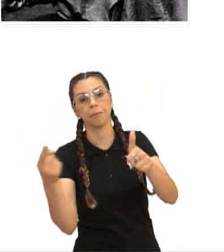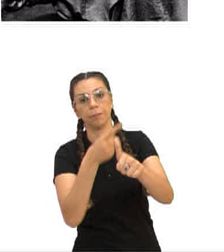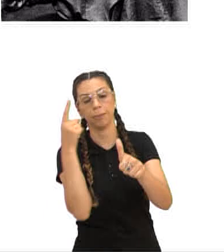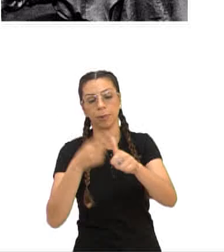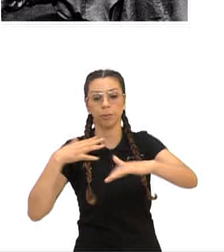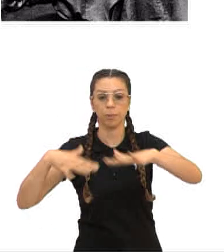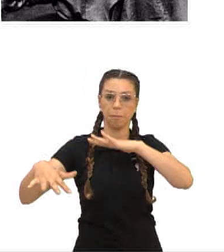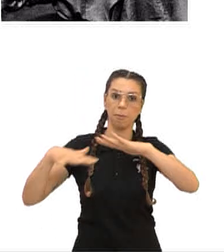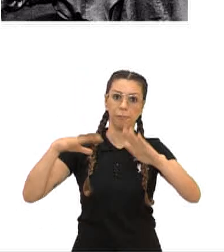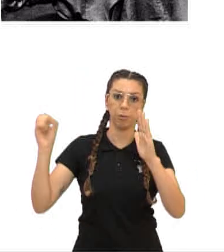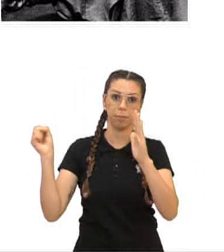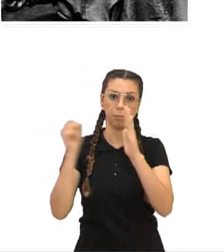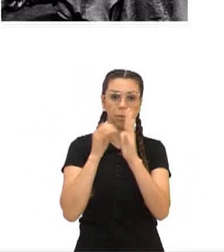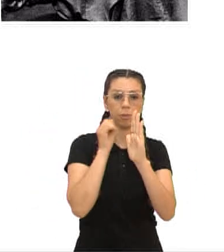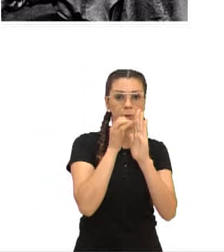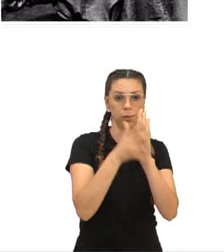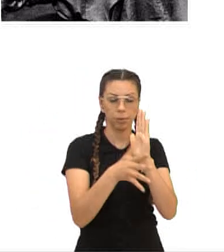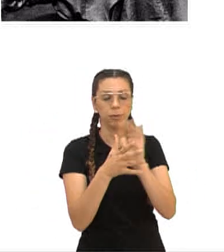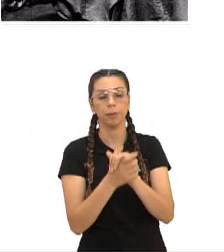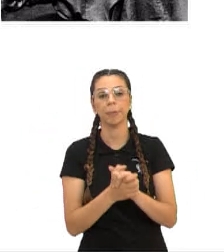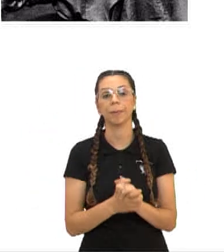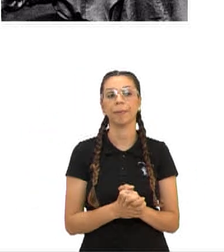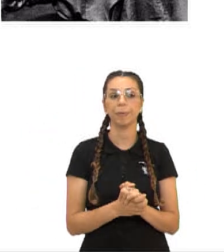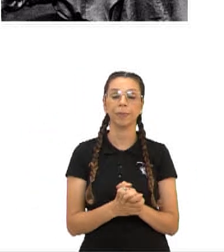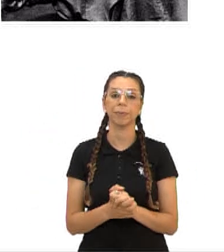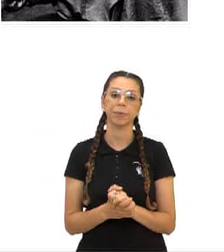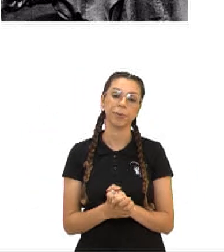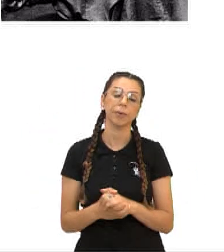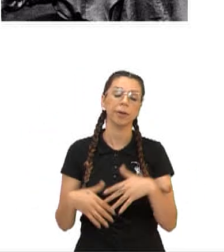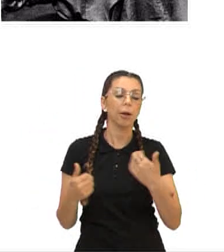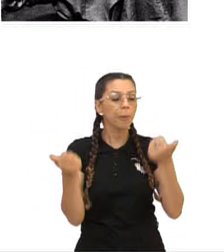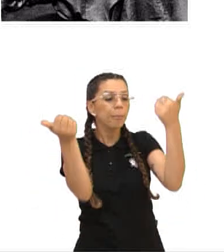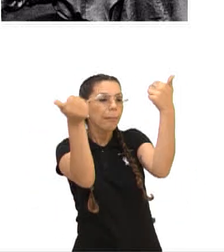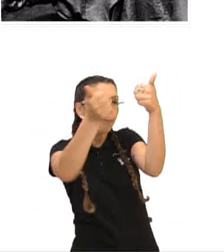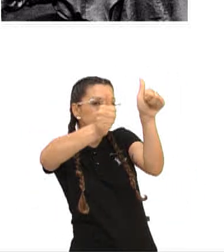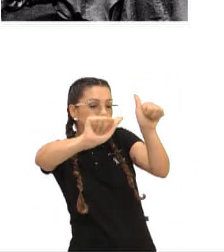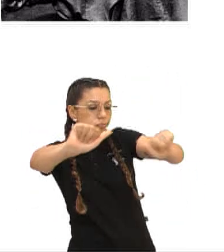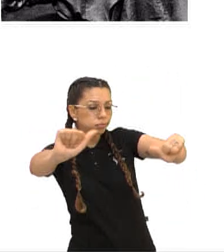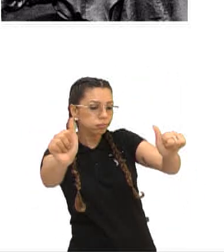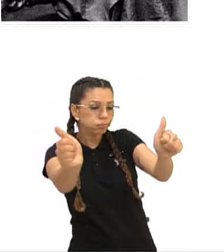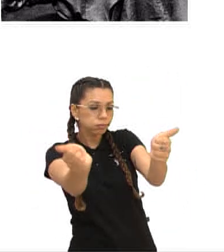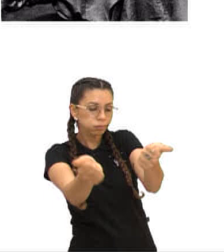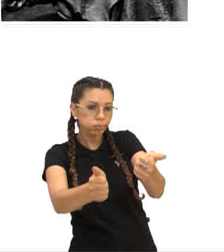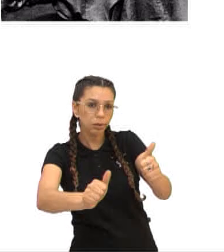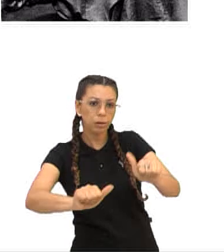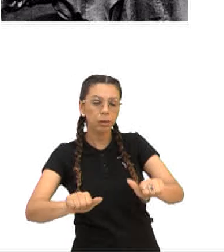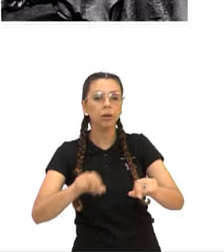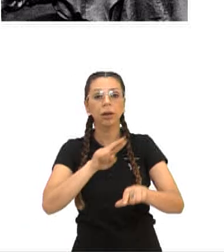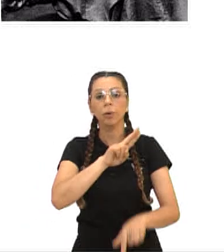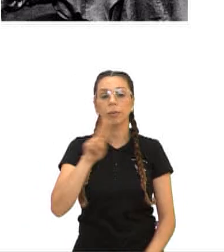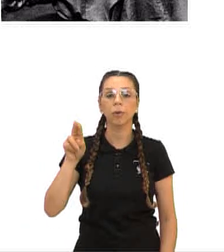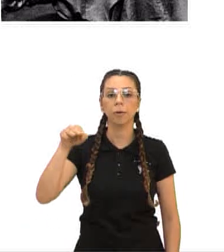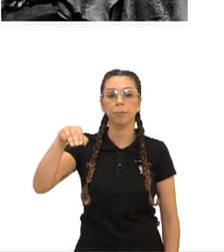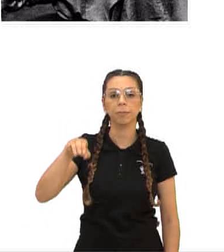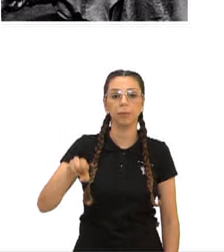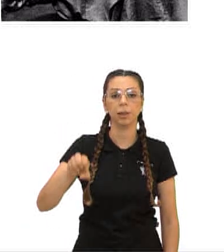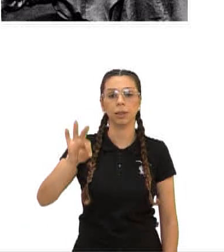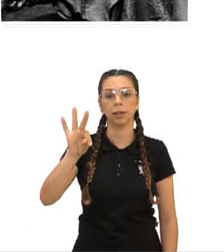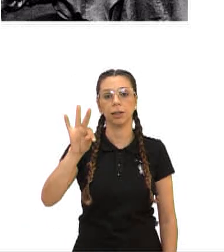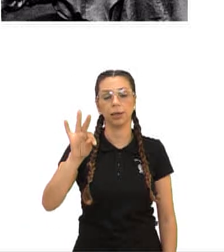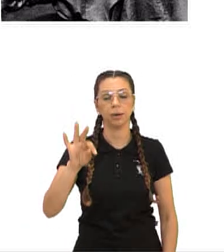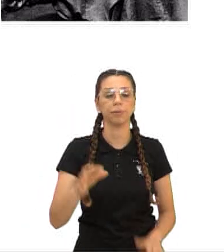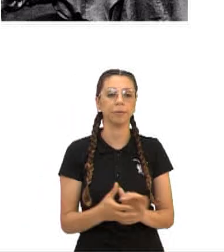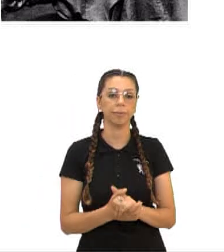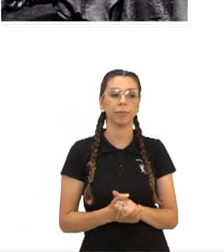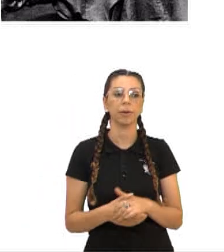movimento impressionista, tá? Iniciou com Corot, em escultura, né? Com Millet, que era realista, tá? Quando